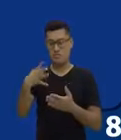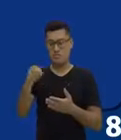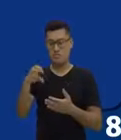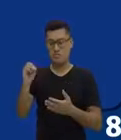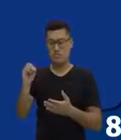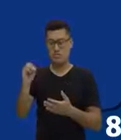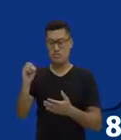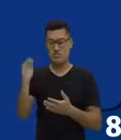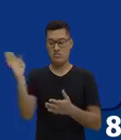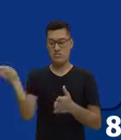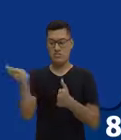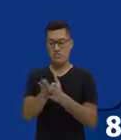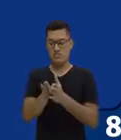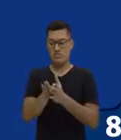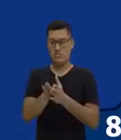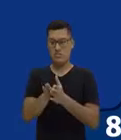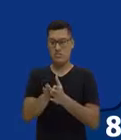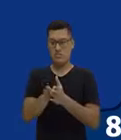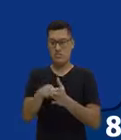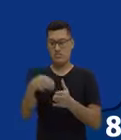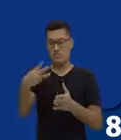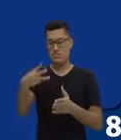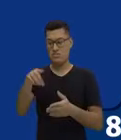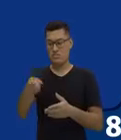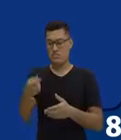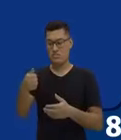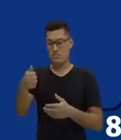quadrados para, deixa eu dar aqui o meu, para